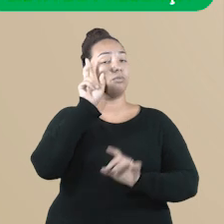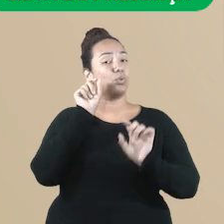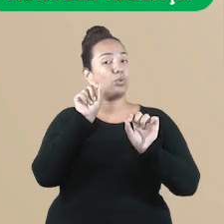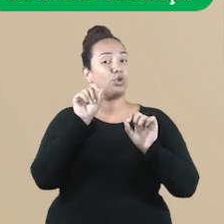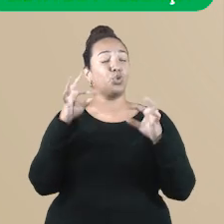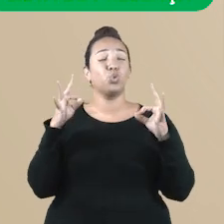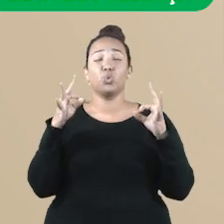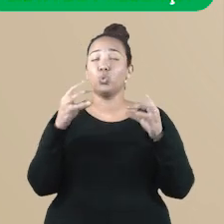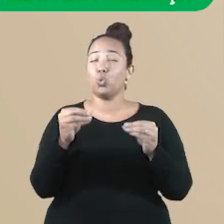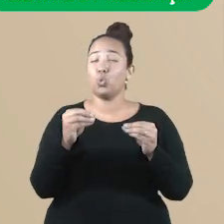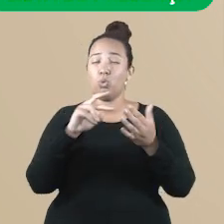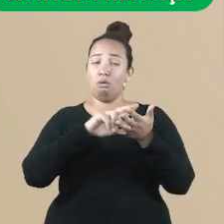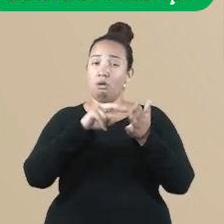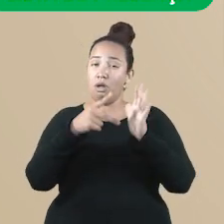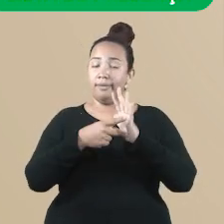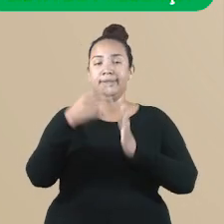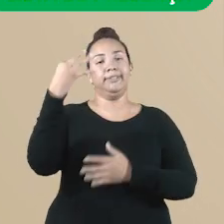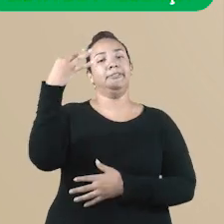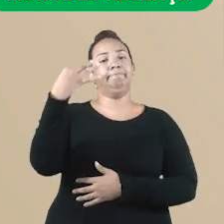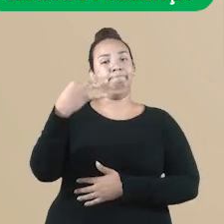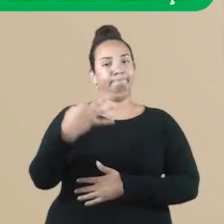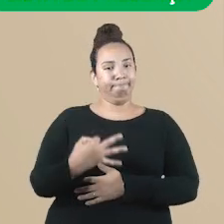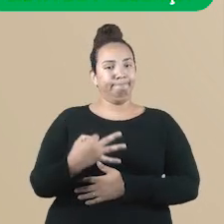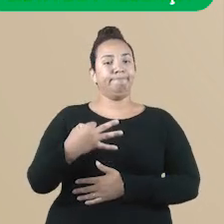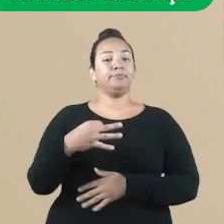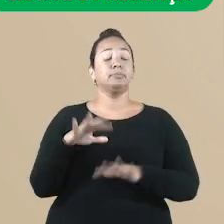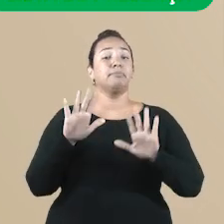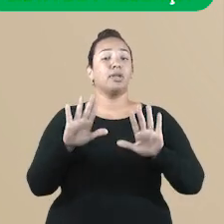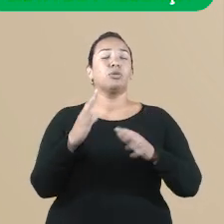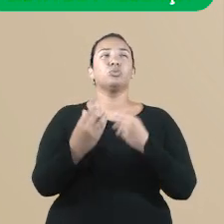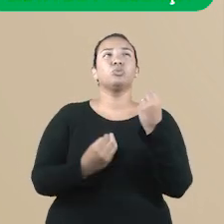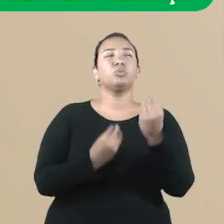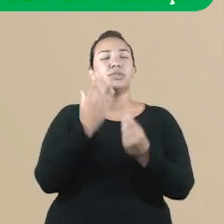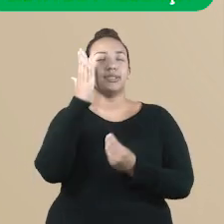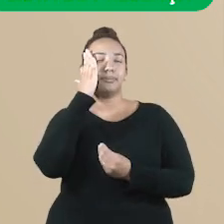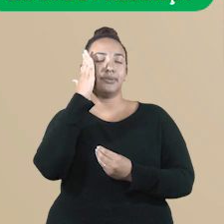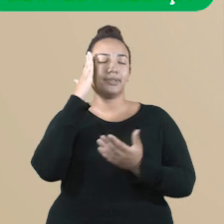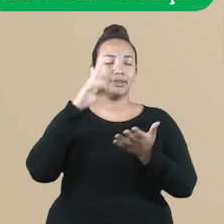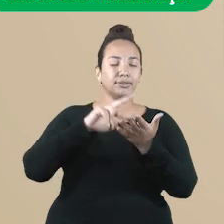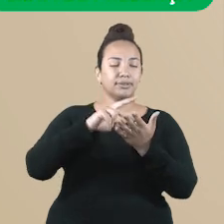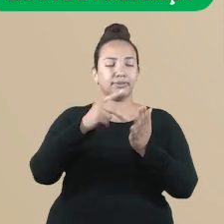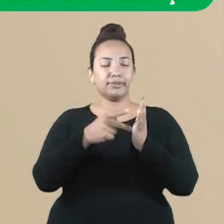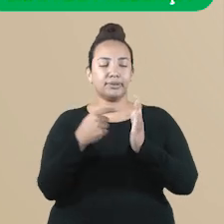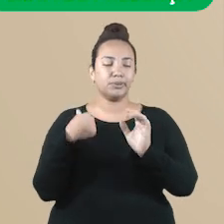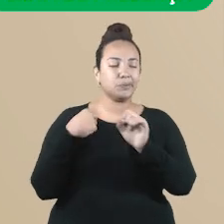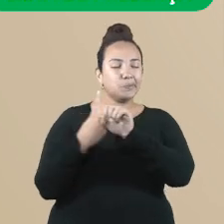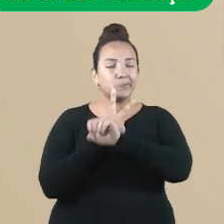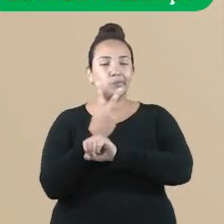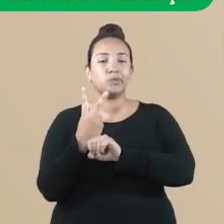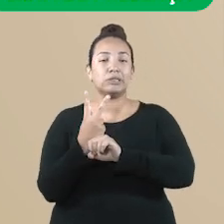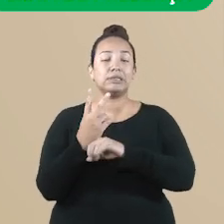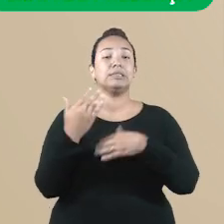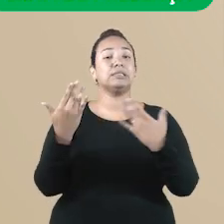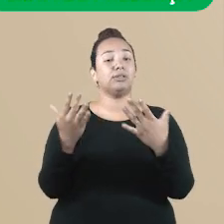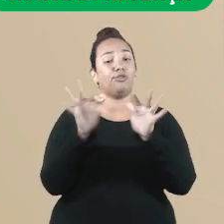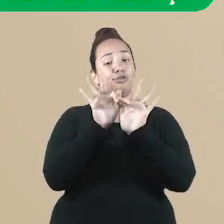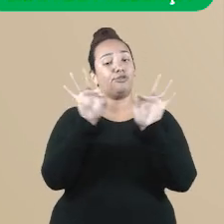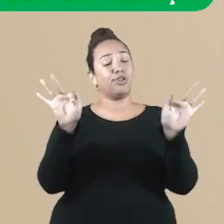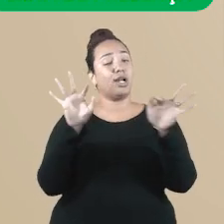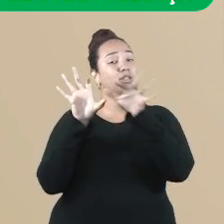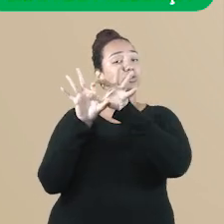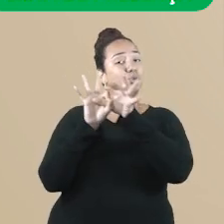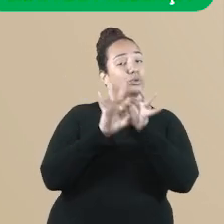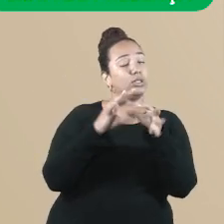Lembrando que todos os significados estão certos. Para decidir qual significado que você está procurando, depende